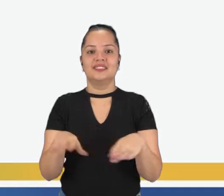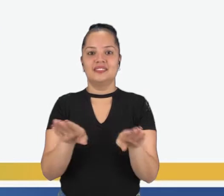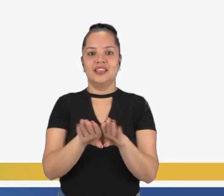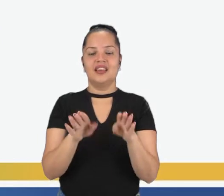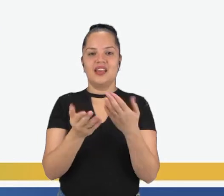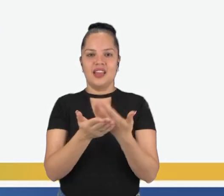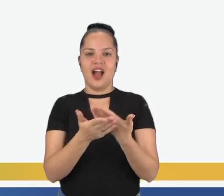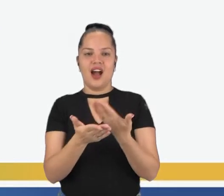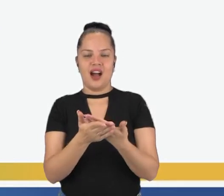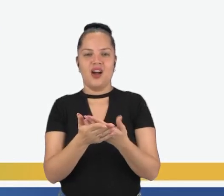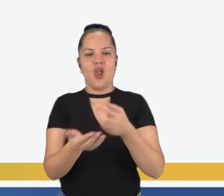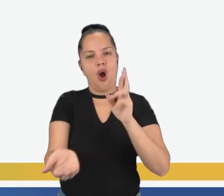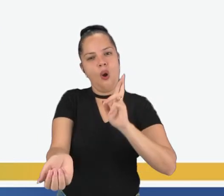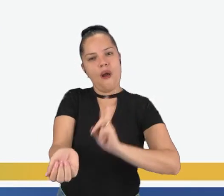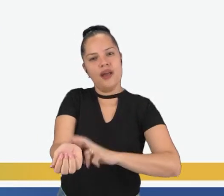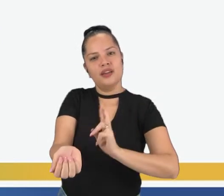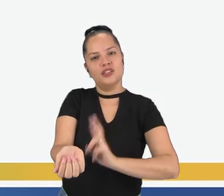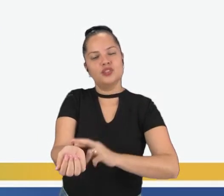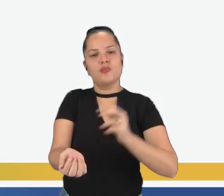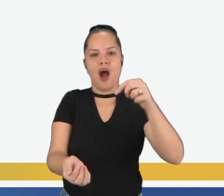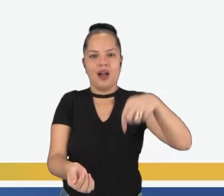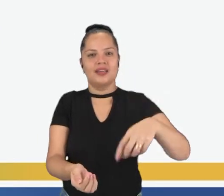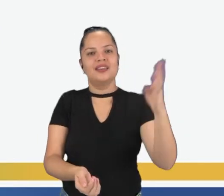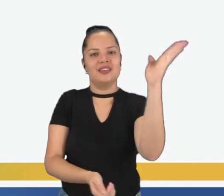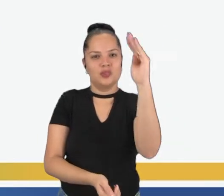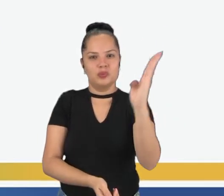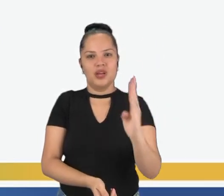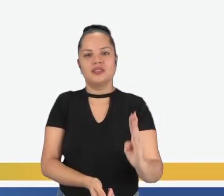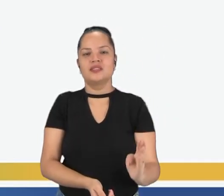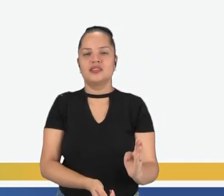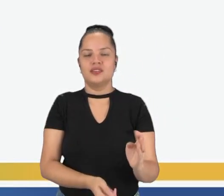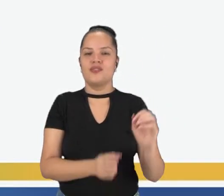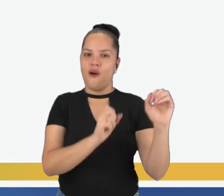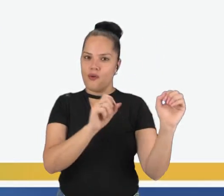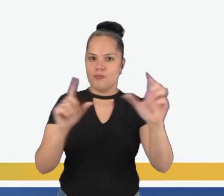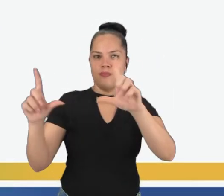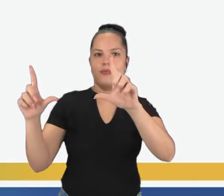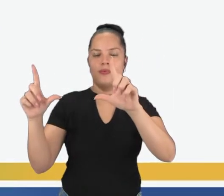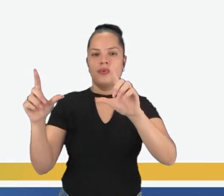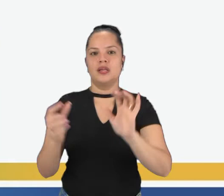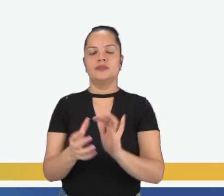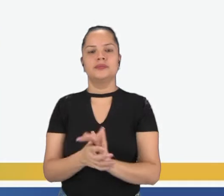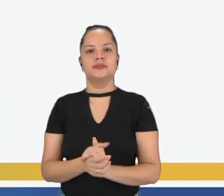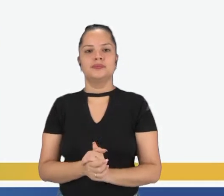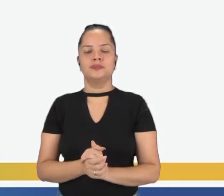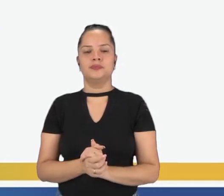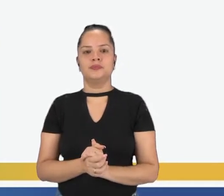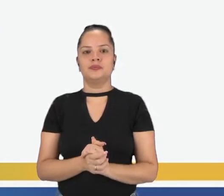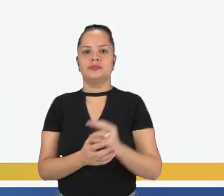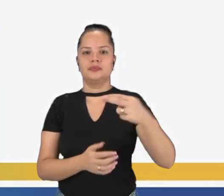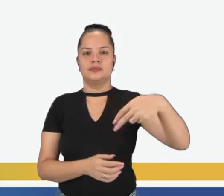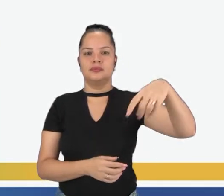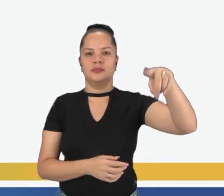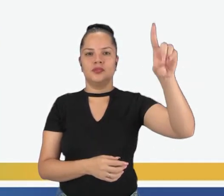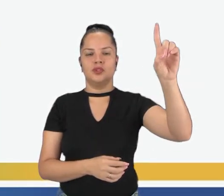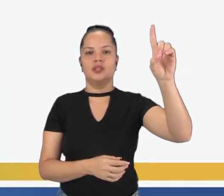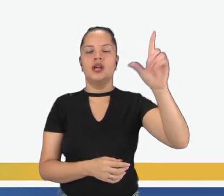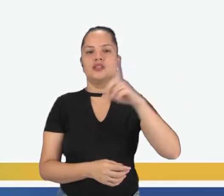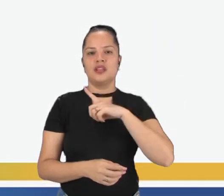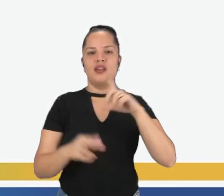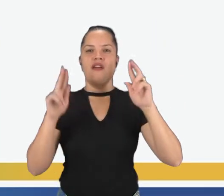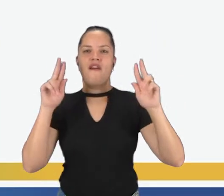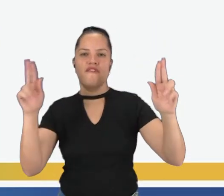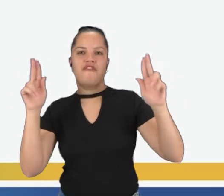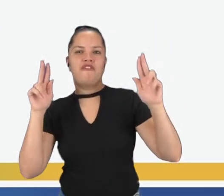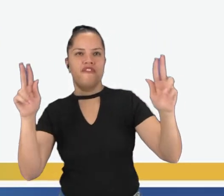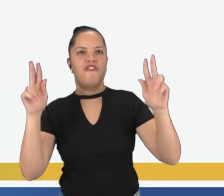hoje sobre alguns ritmos brasileiros. Então vamos acompanhar comigo aqui nesse slide. Nós temos lá no Nordeste o chachado, o frevo, o